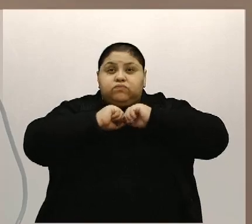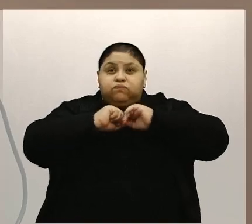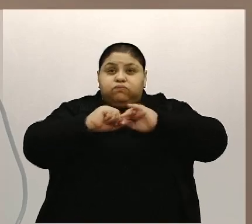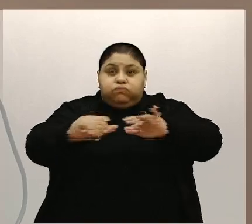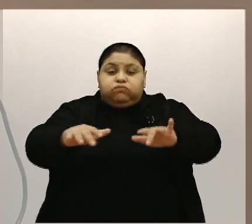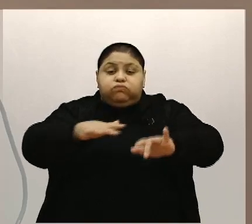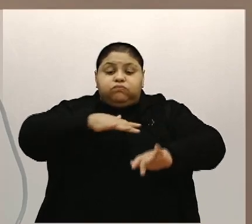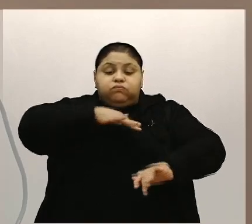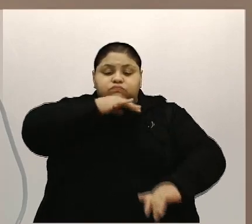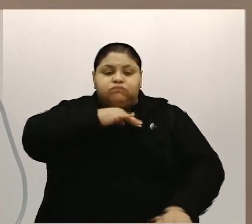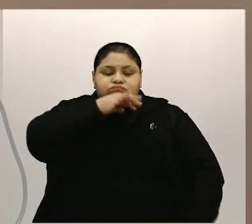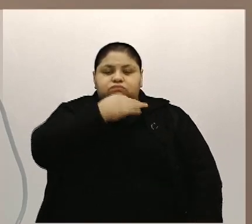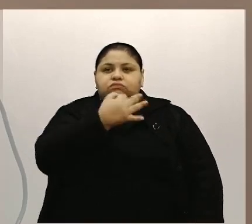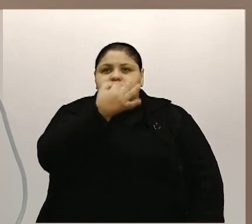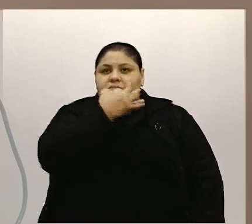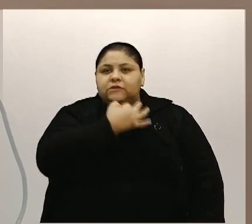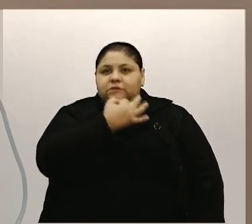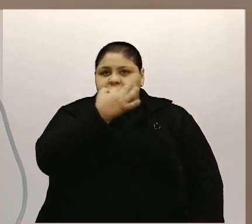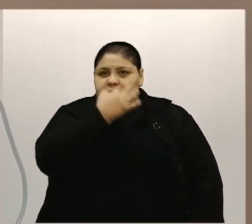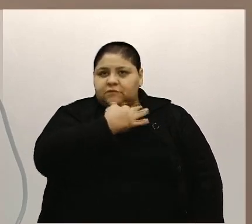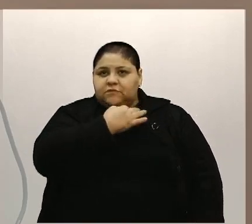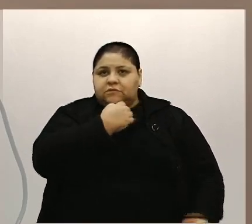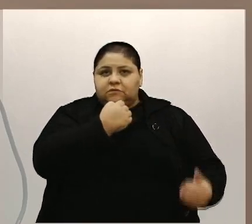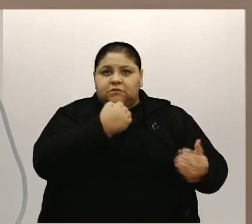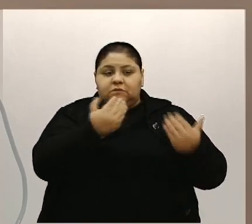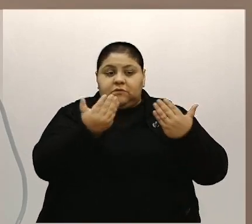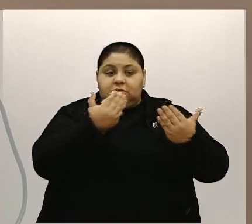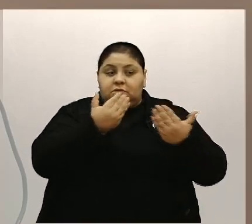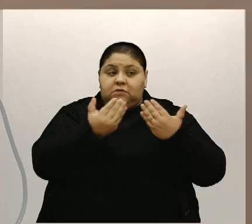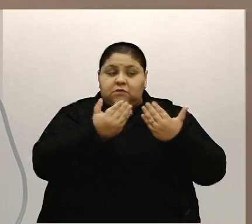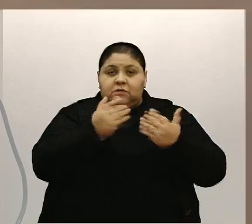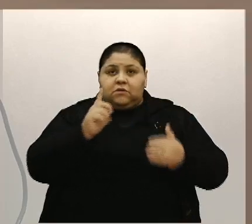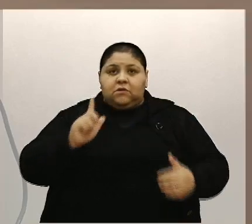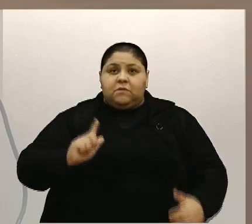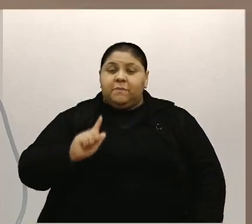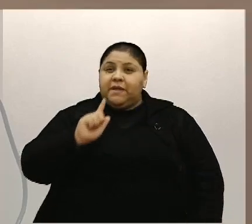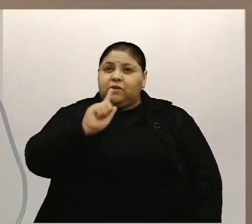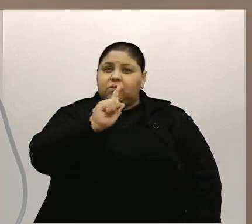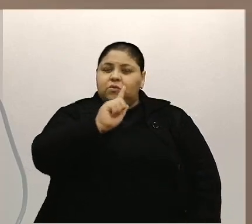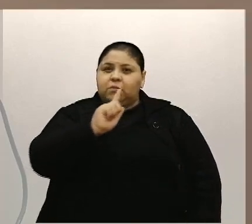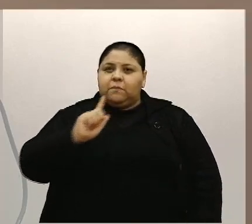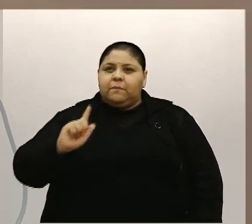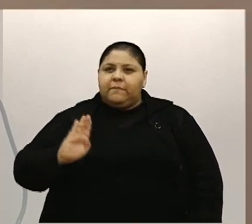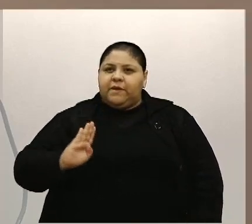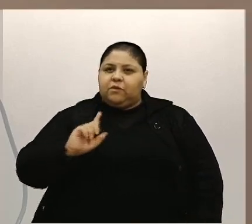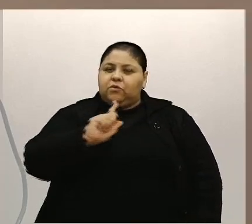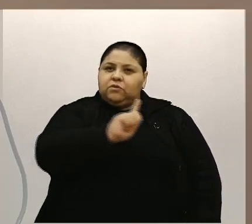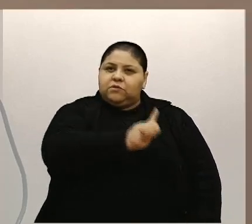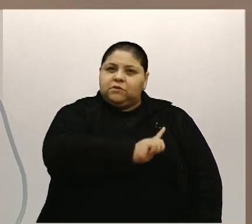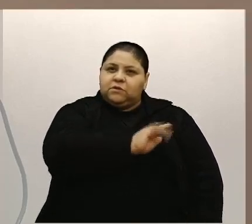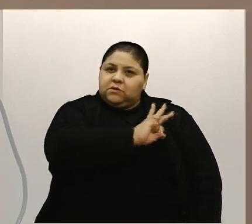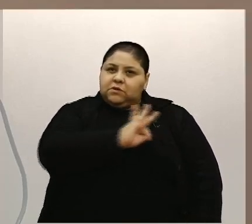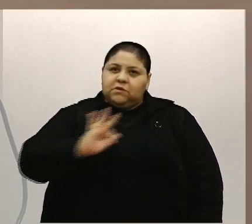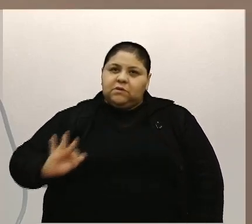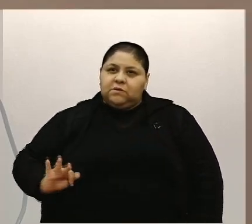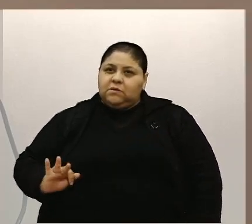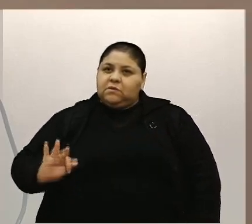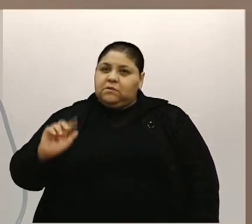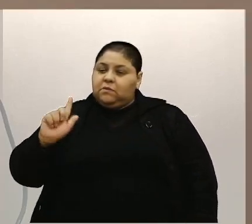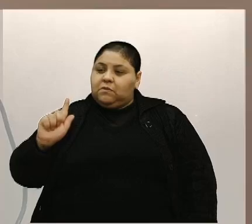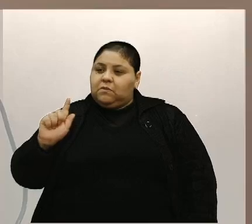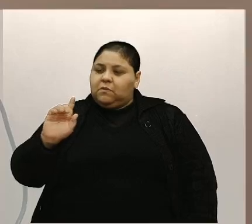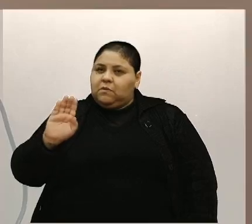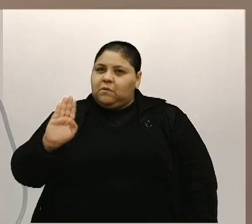de Caxias do Sul, comparada só com Bento Gonçalves e Farroupilha. Bento tem